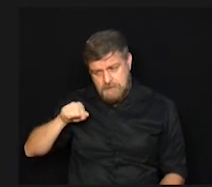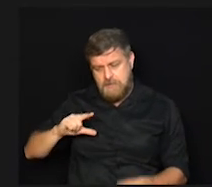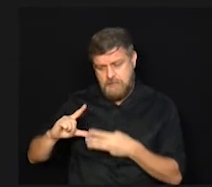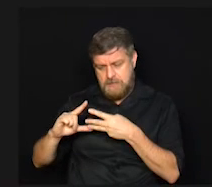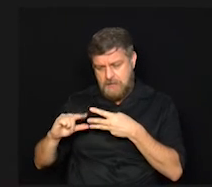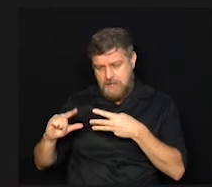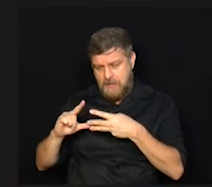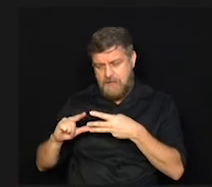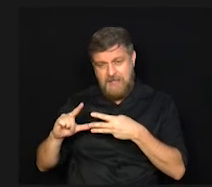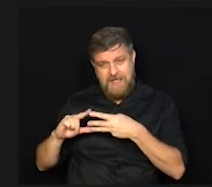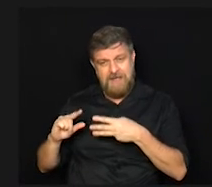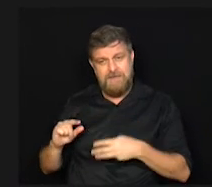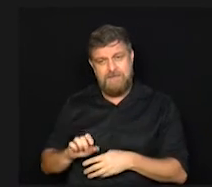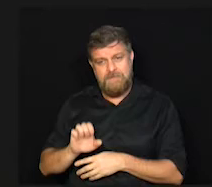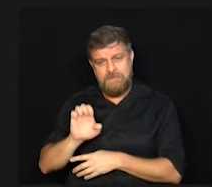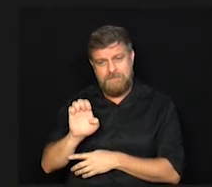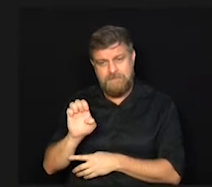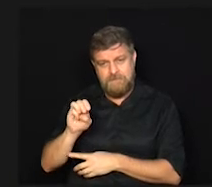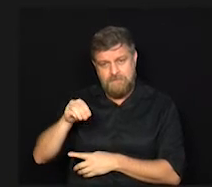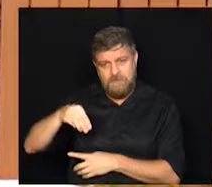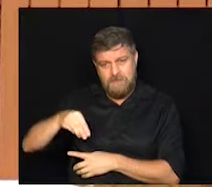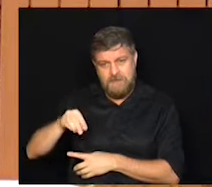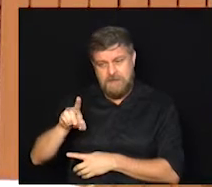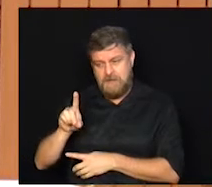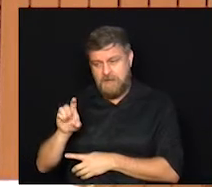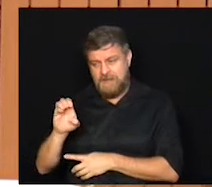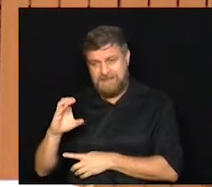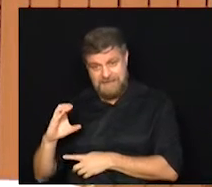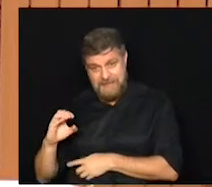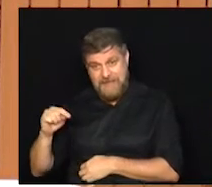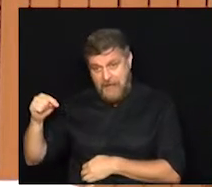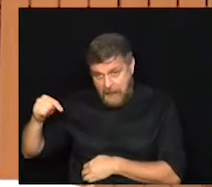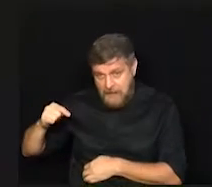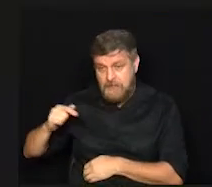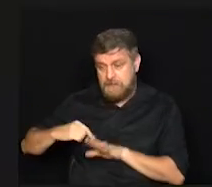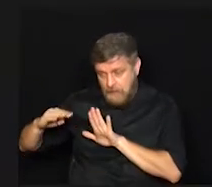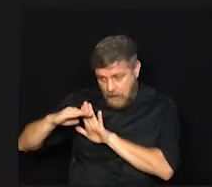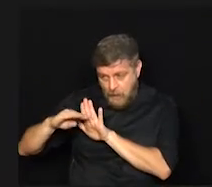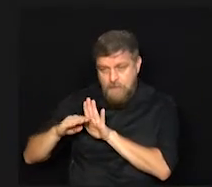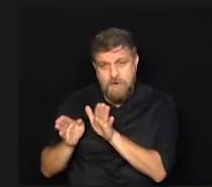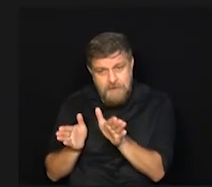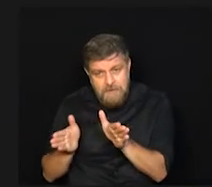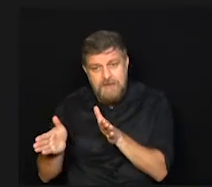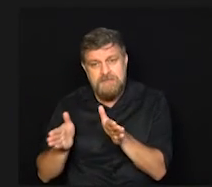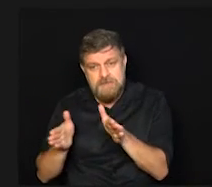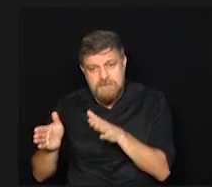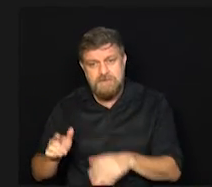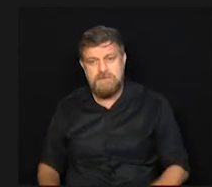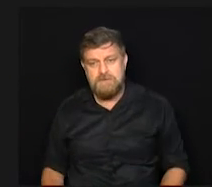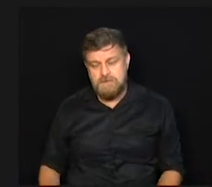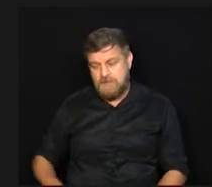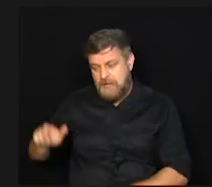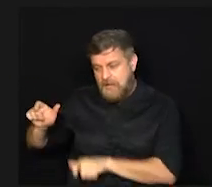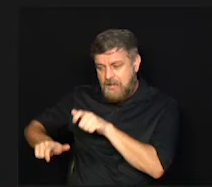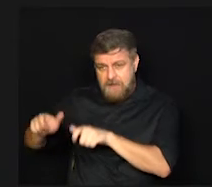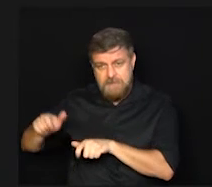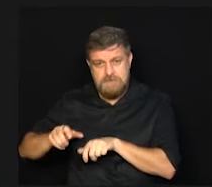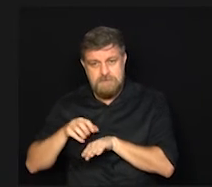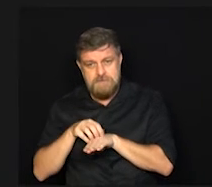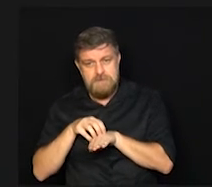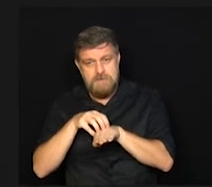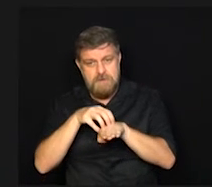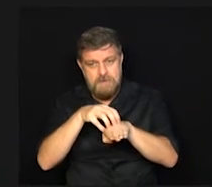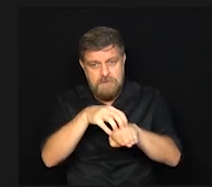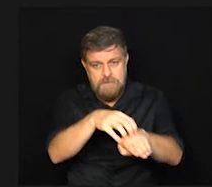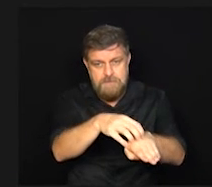Você fala referente à INDEC? Isso, a INDEC. Lá tinha um programa de acessibilidade que levava essas pessoas, esse público, para ter acessibilidade